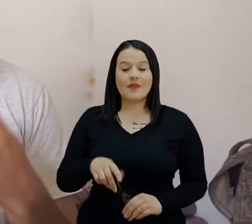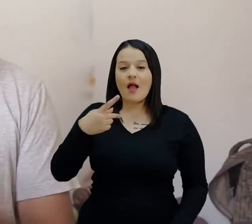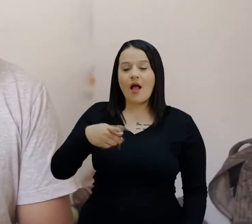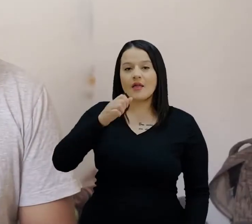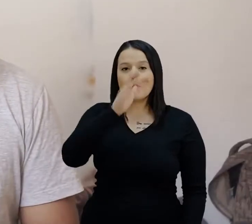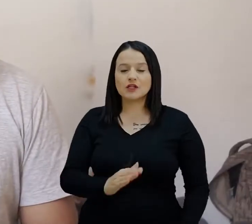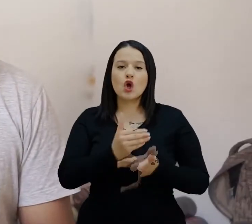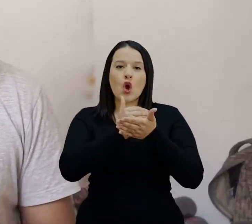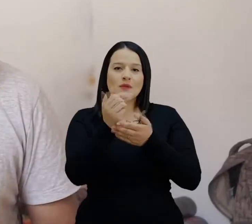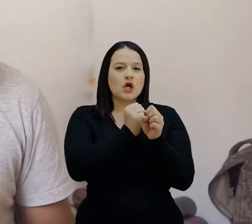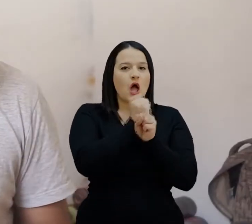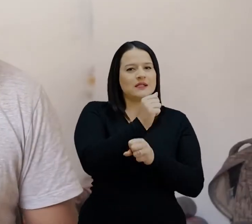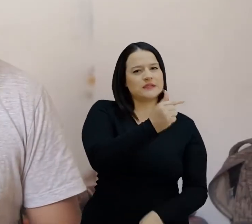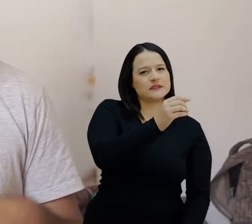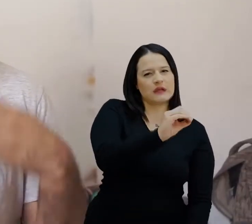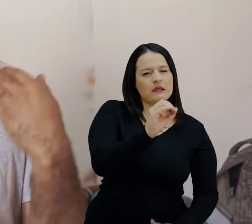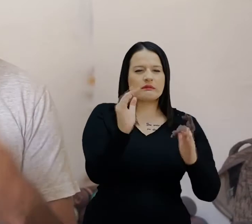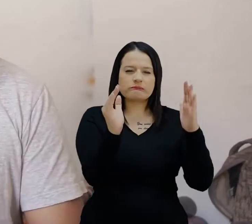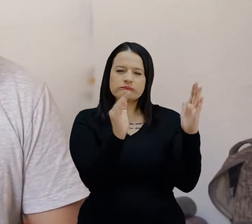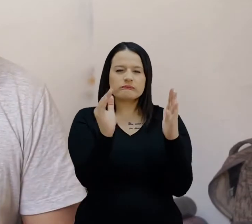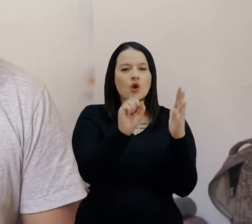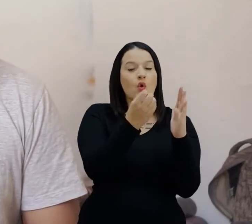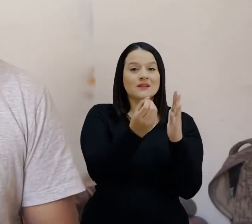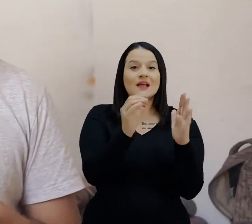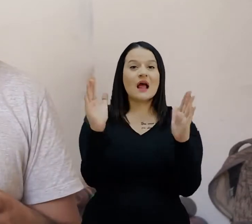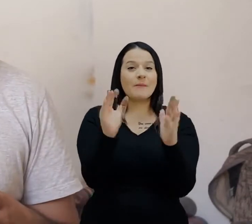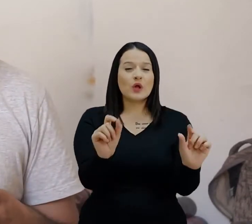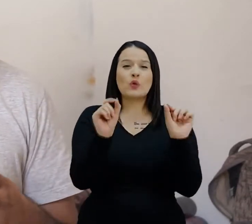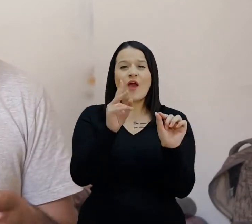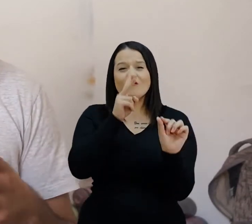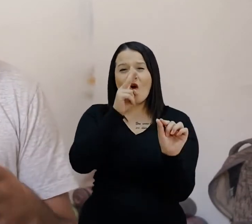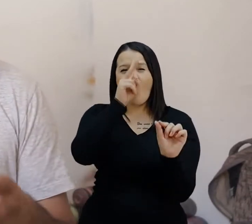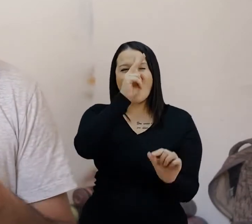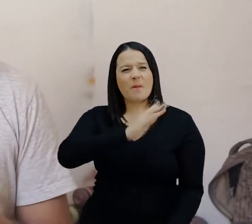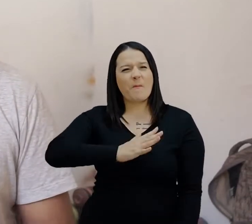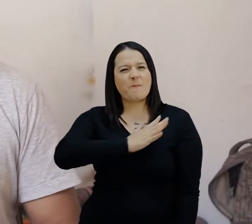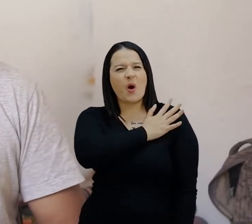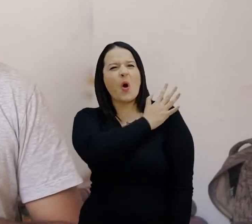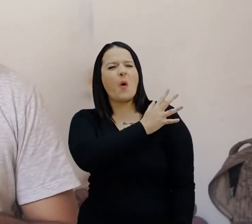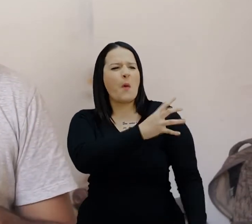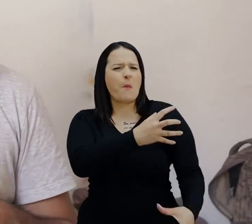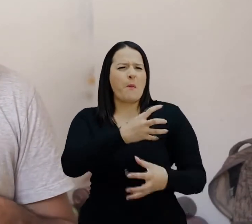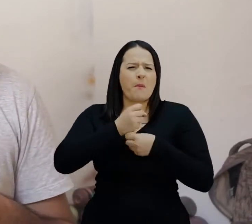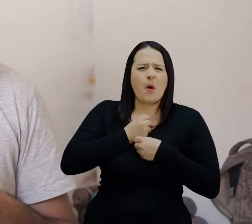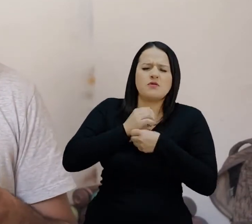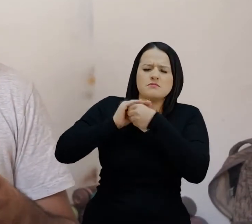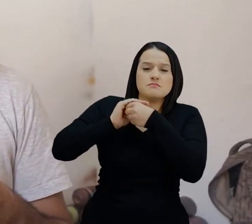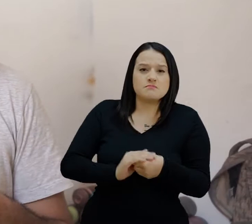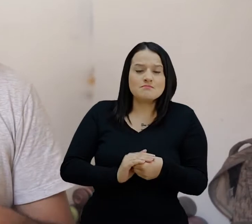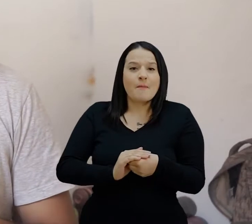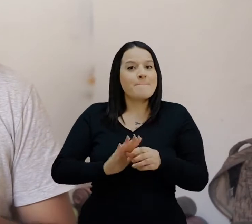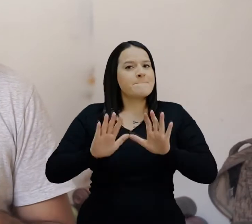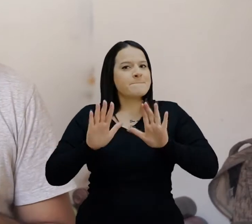Então, o grafite no Brasil surgiu no final dos anos 70, no começo dos anos 80. Esse período é marcado pela ditadura militar, o